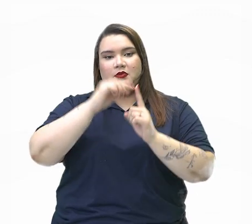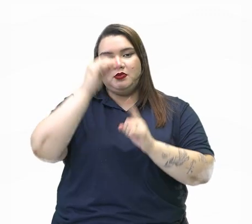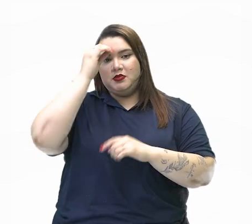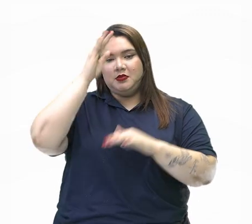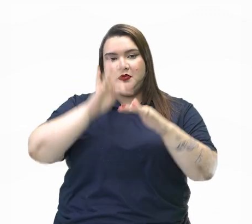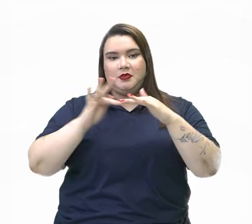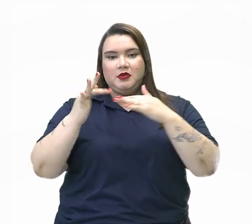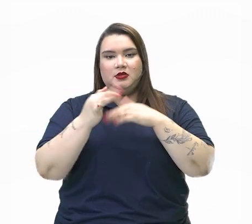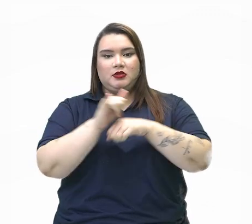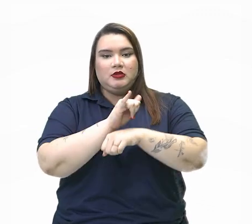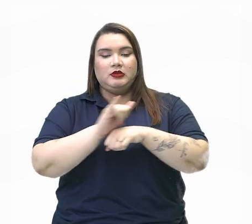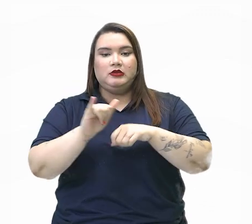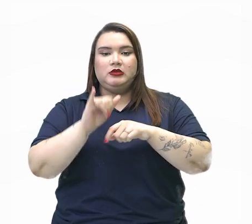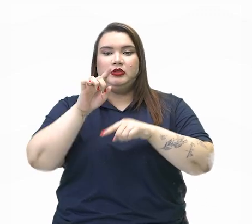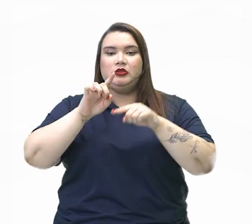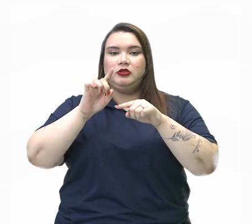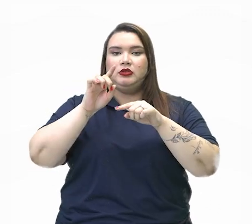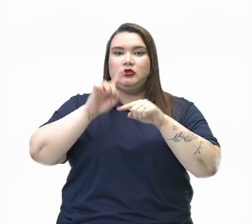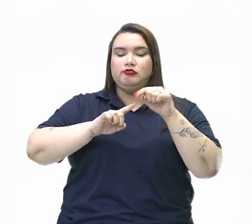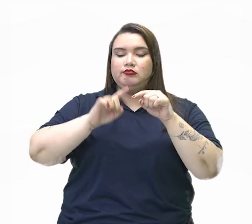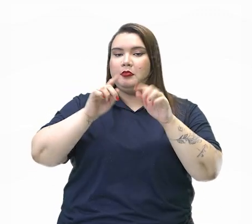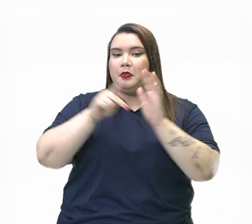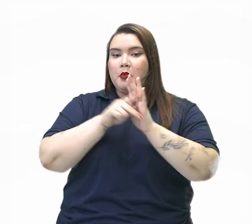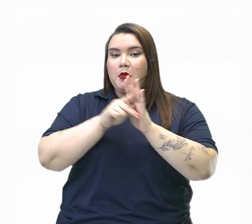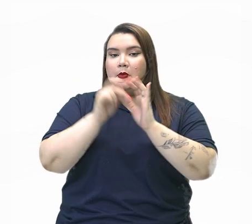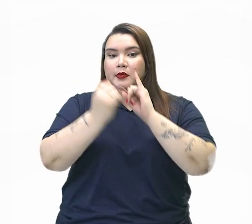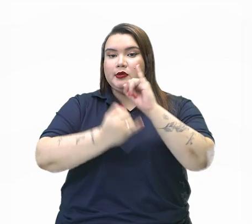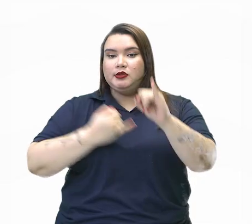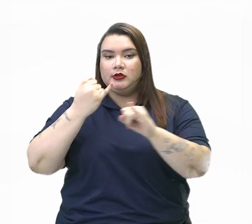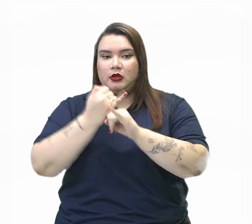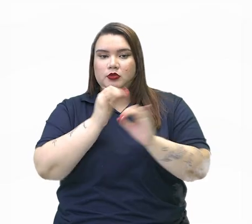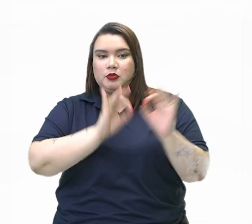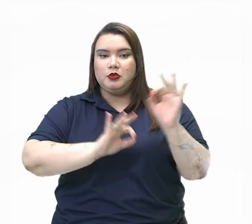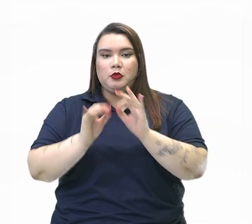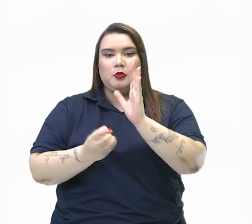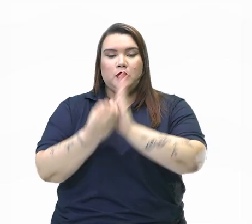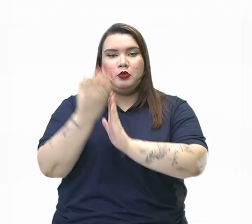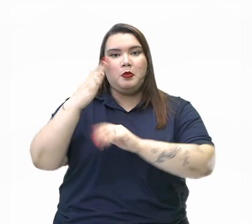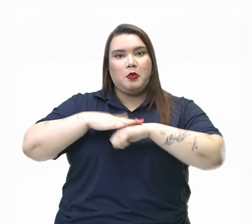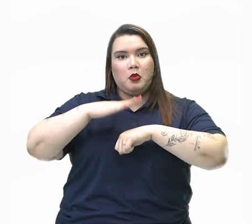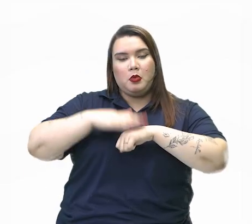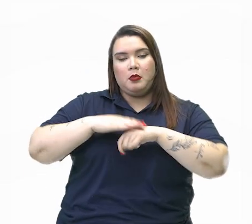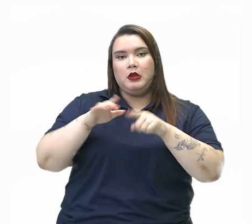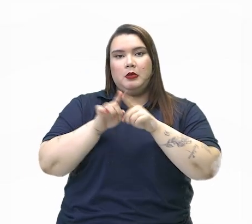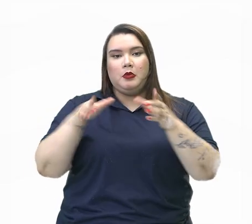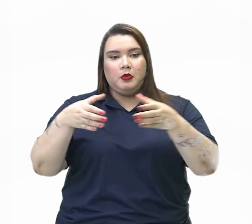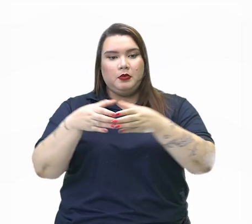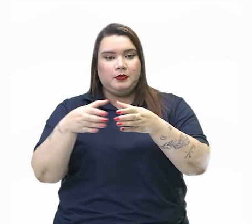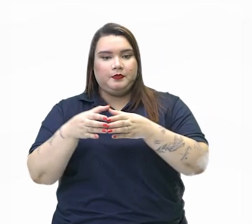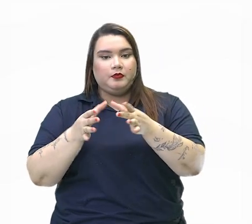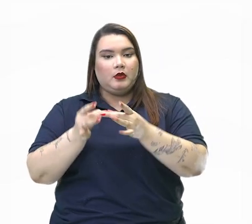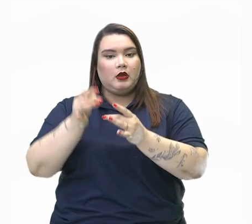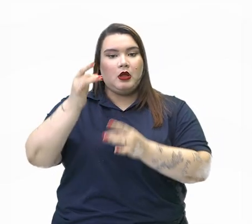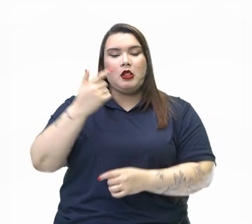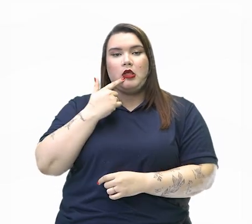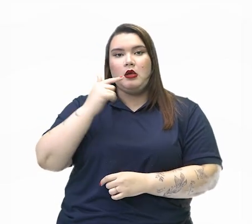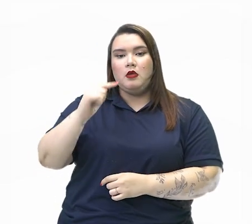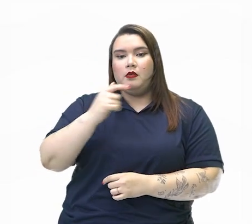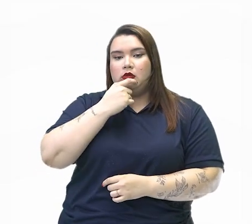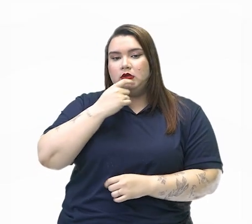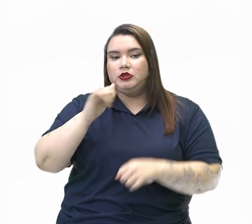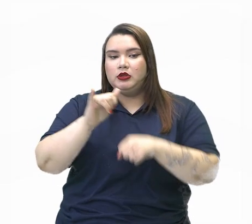nos processos de produções autorais e colaborativas. E o nosso detalhamento? Língua inglesa e as